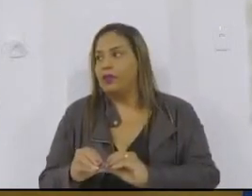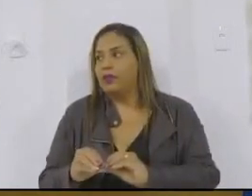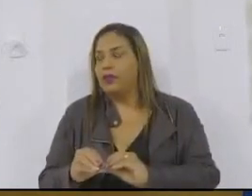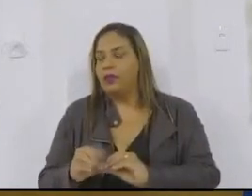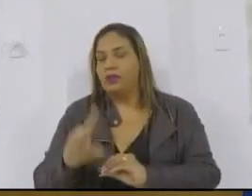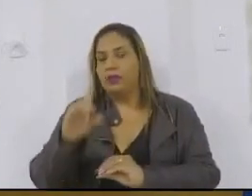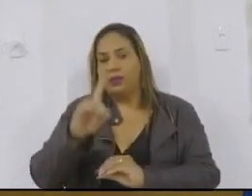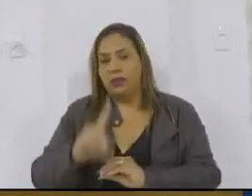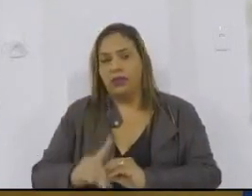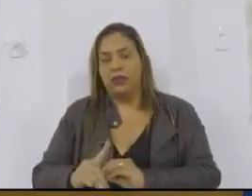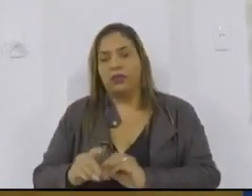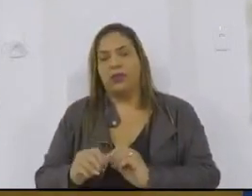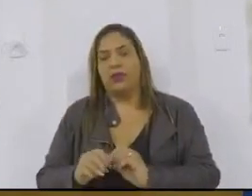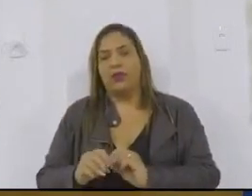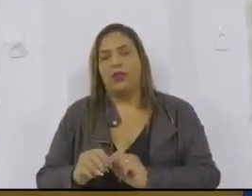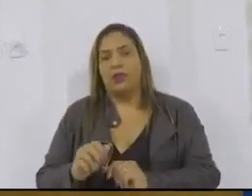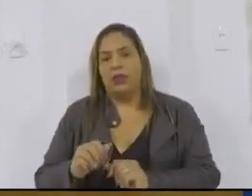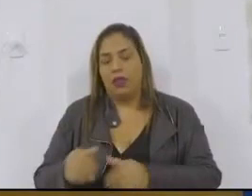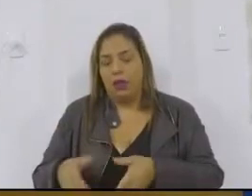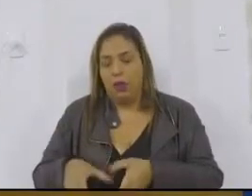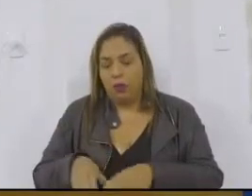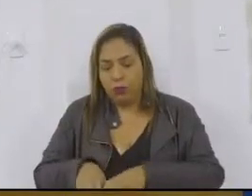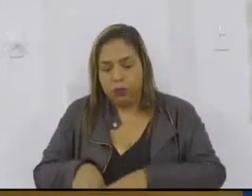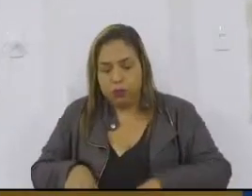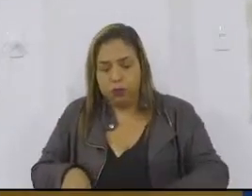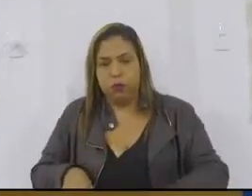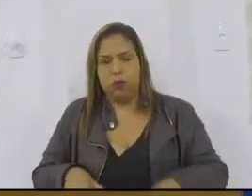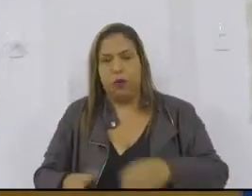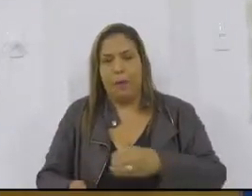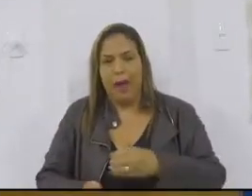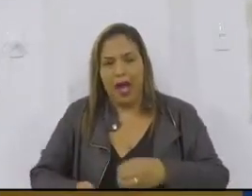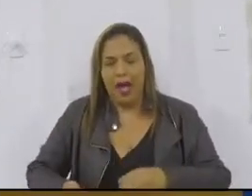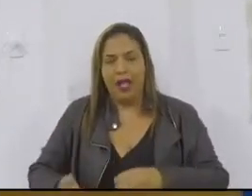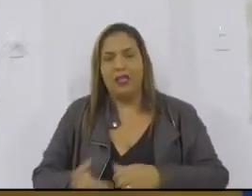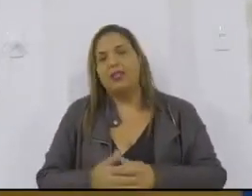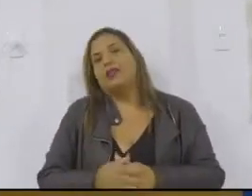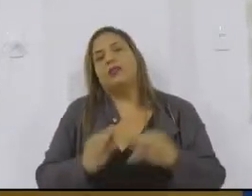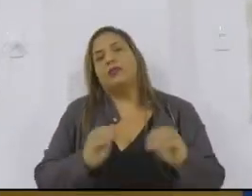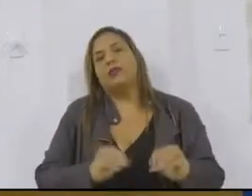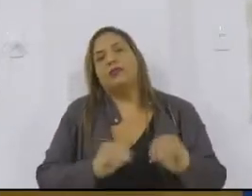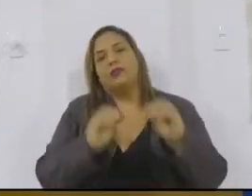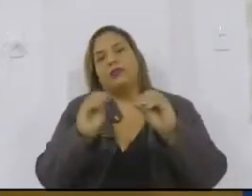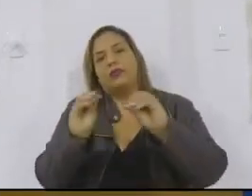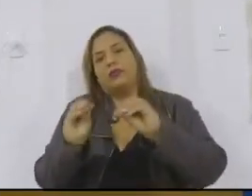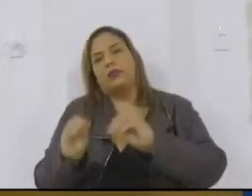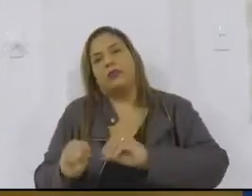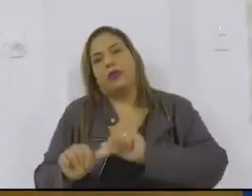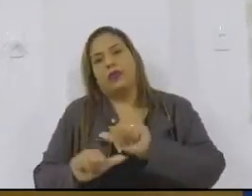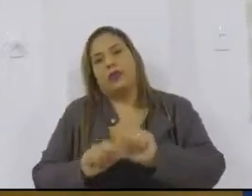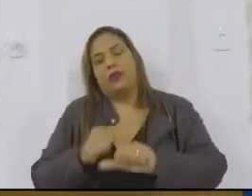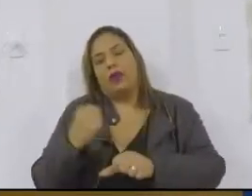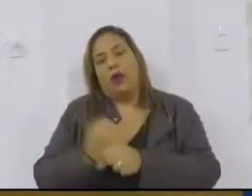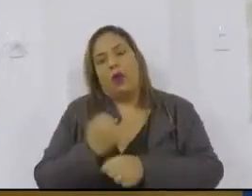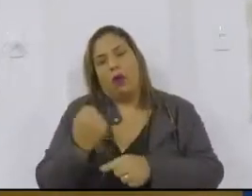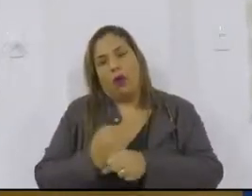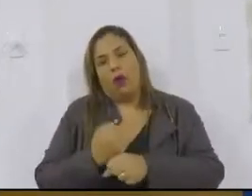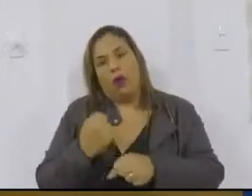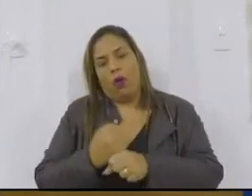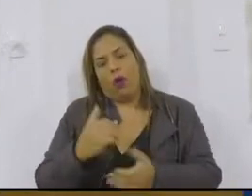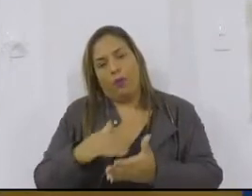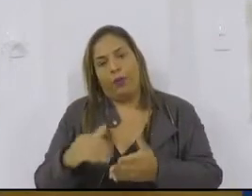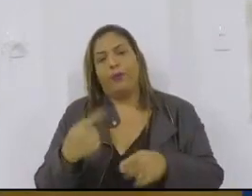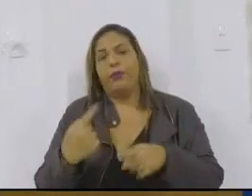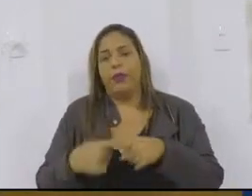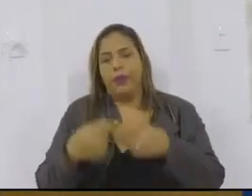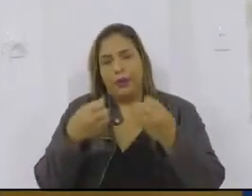de saneamento básico, sair do meio ambiente para migrar para a Secretaria de Obras. Por quê?